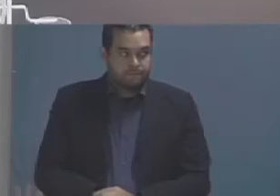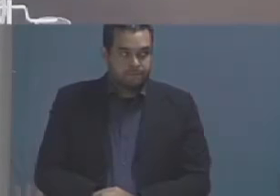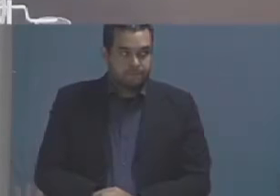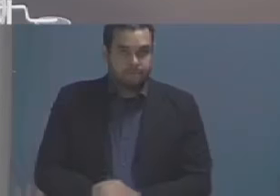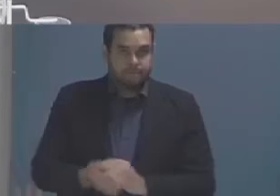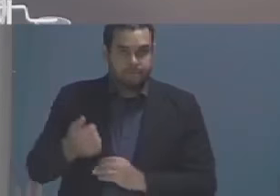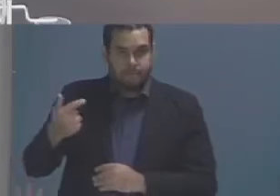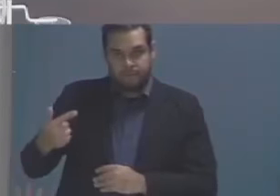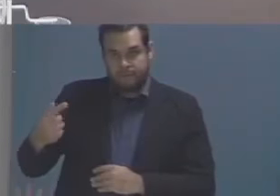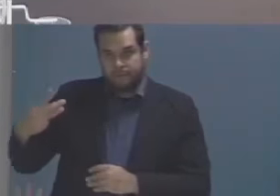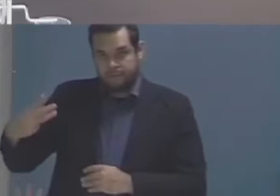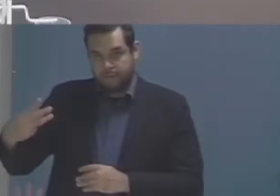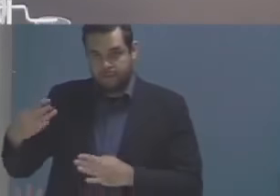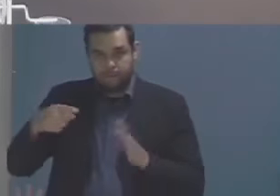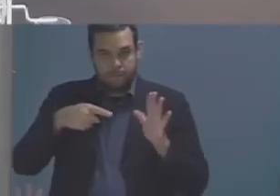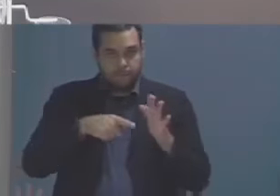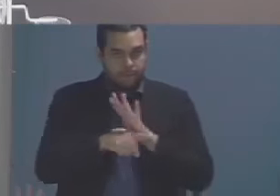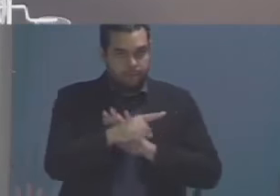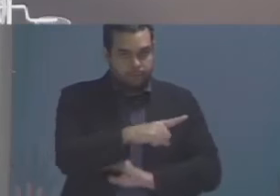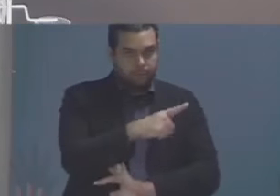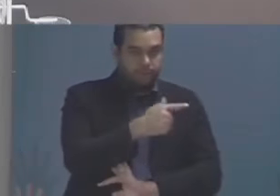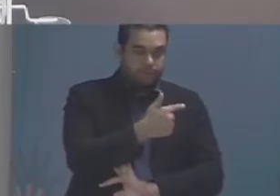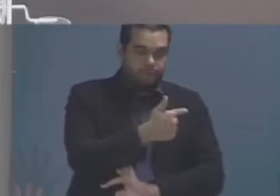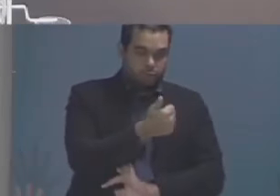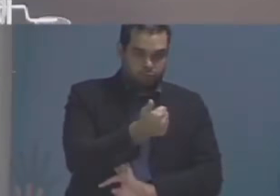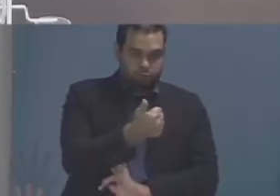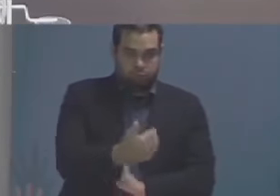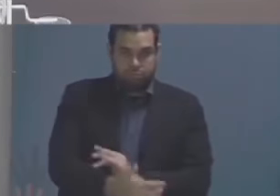Chapa 23 pergunta para a chapa 21.